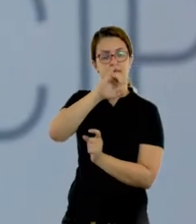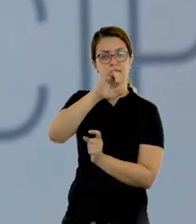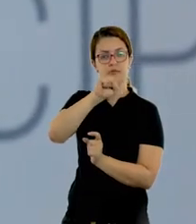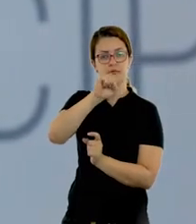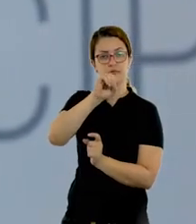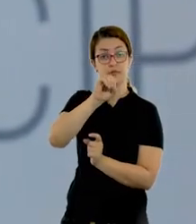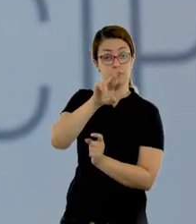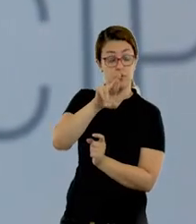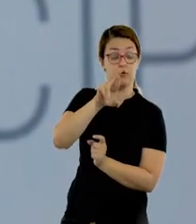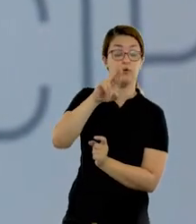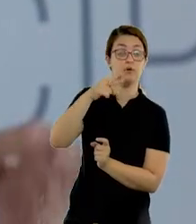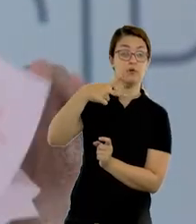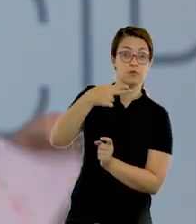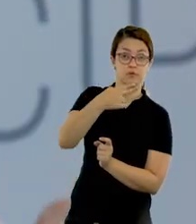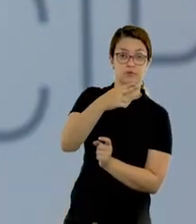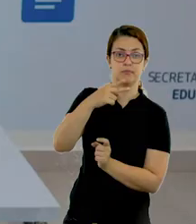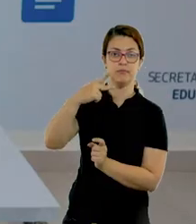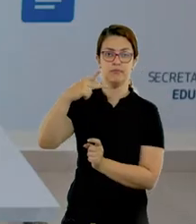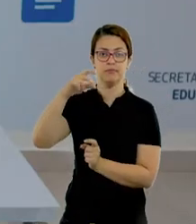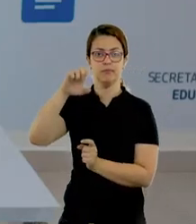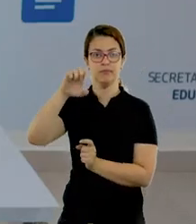pencil, que é lápis,